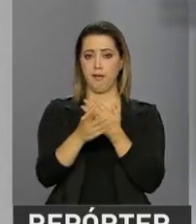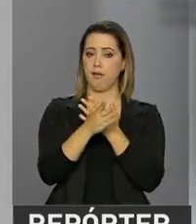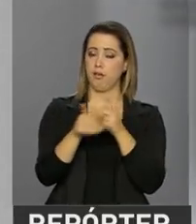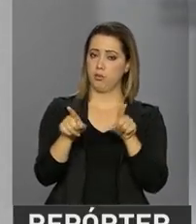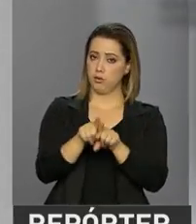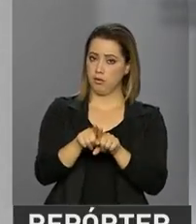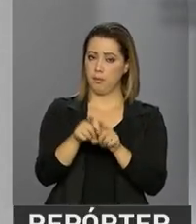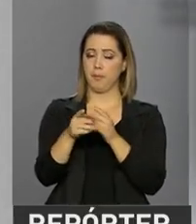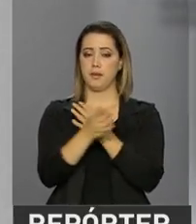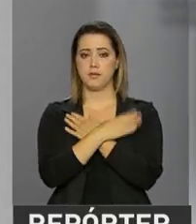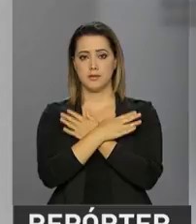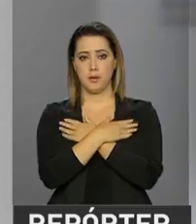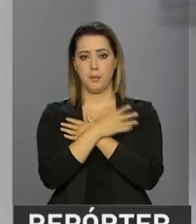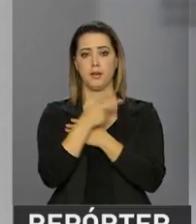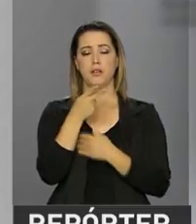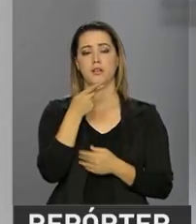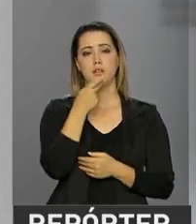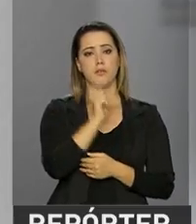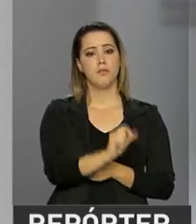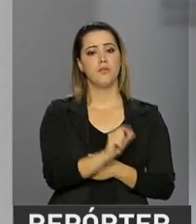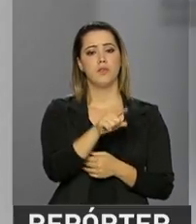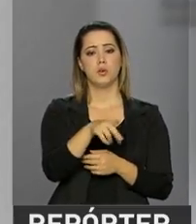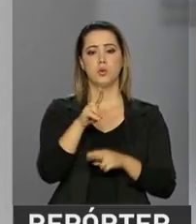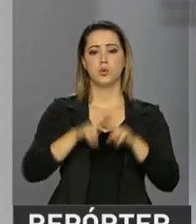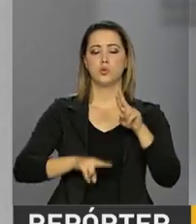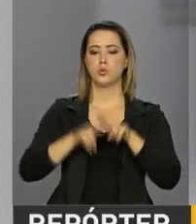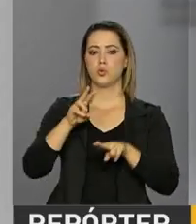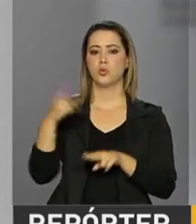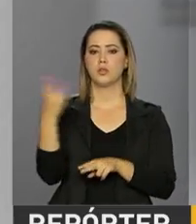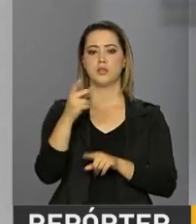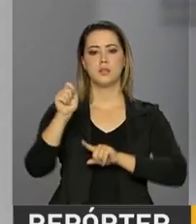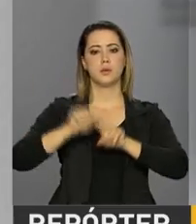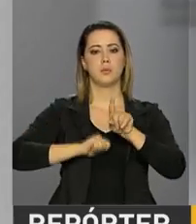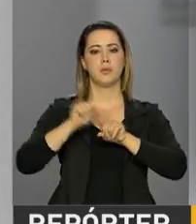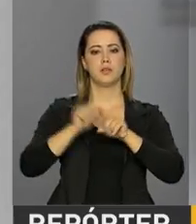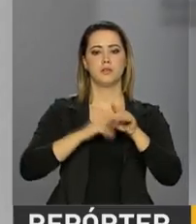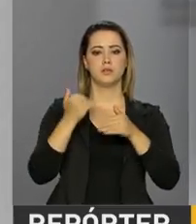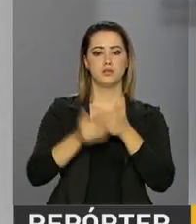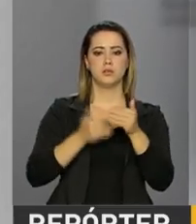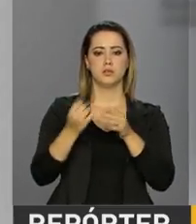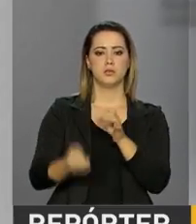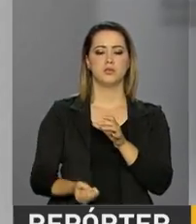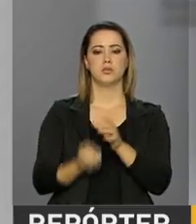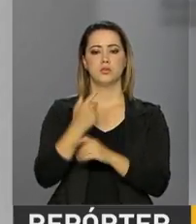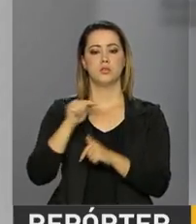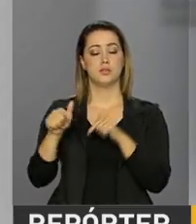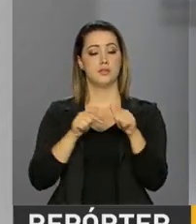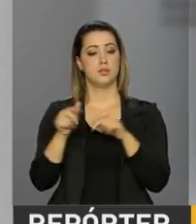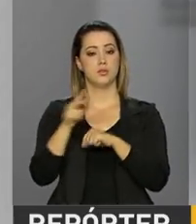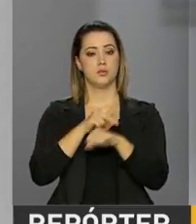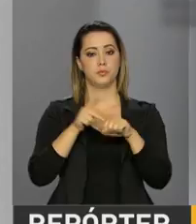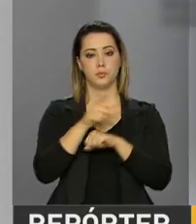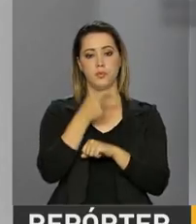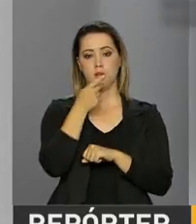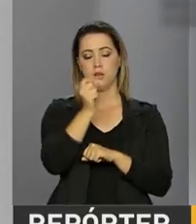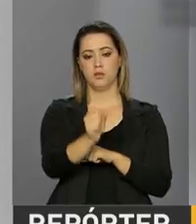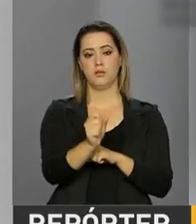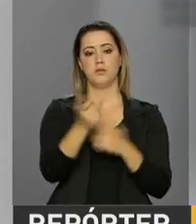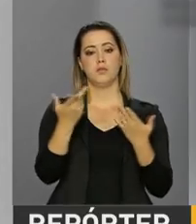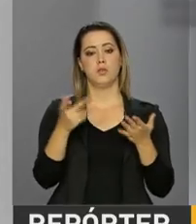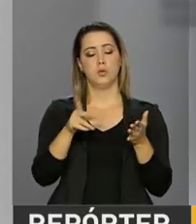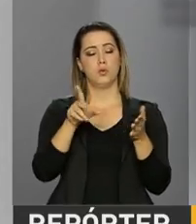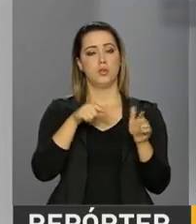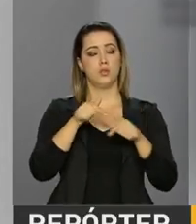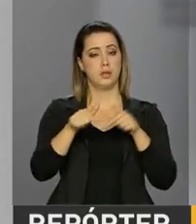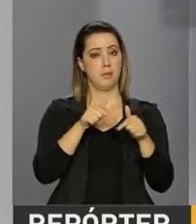primeiro semestre. Meirelles destacou que junho foi o terceiro mês seguido de geração de empregos no país. Ele disse que o mercado de